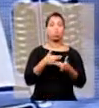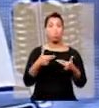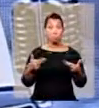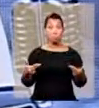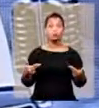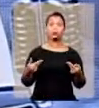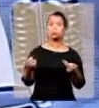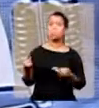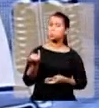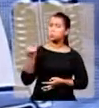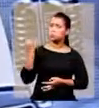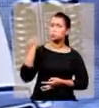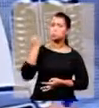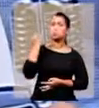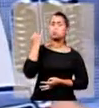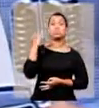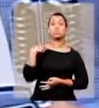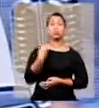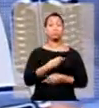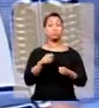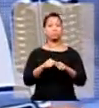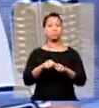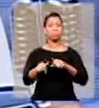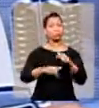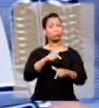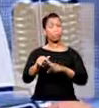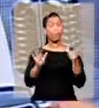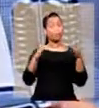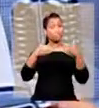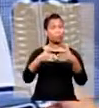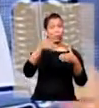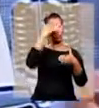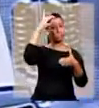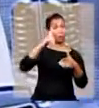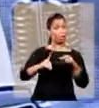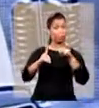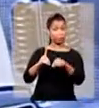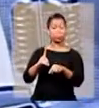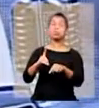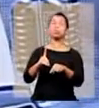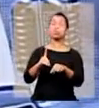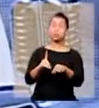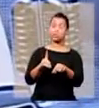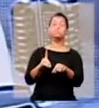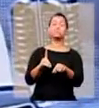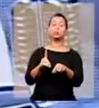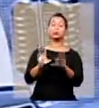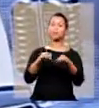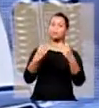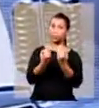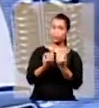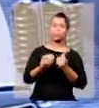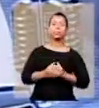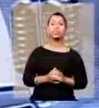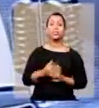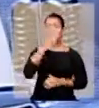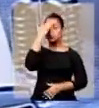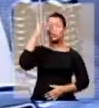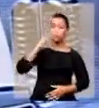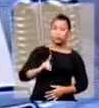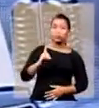com a pessoa com deficiência e suas famílias. A pessoa com deficiência dentro das etiologias